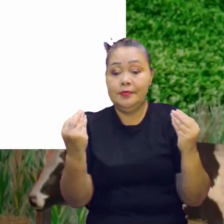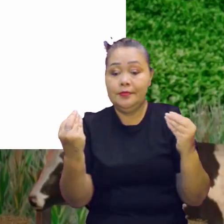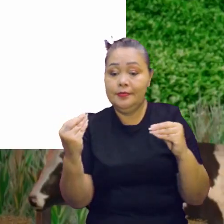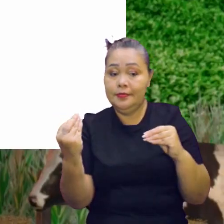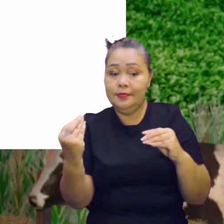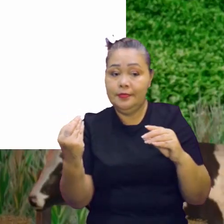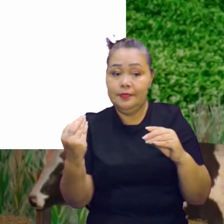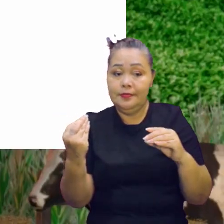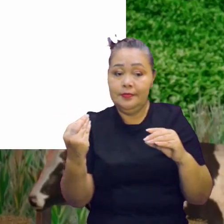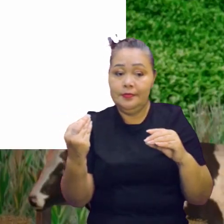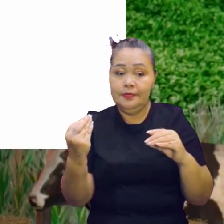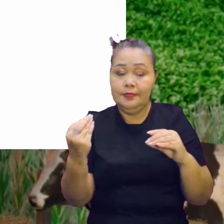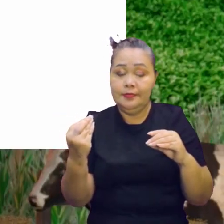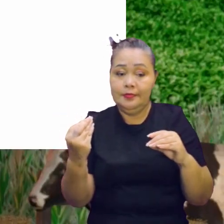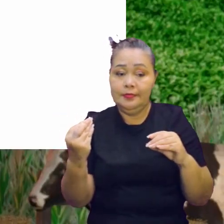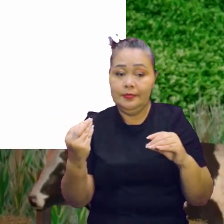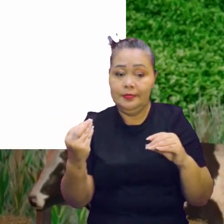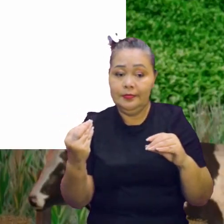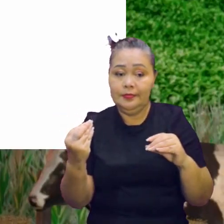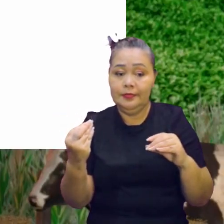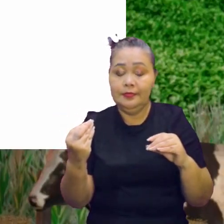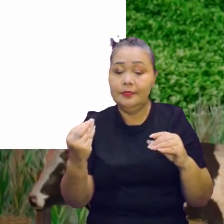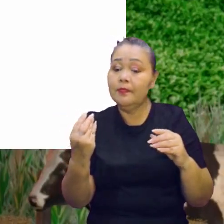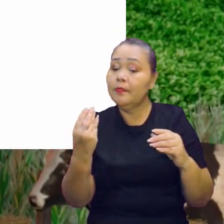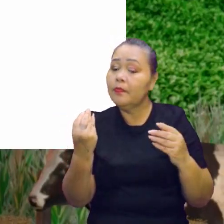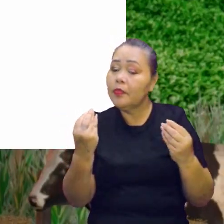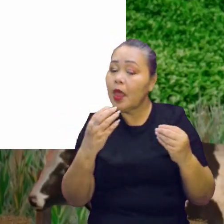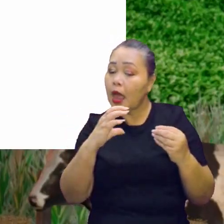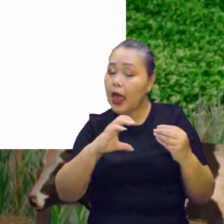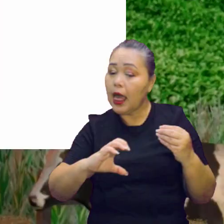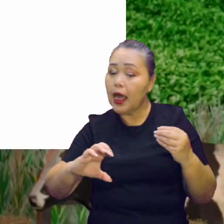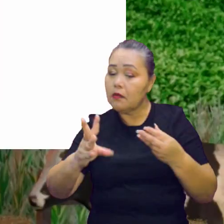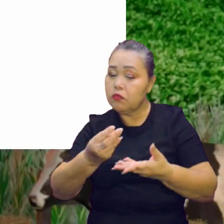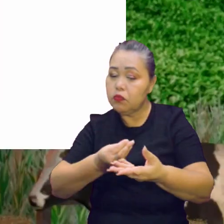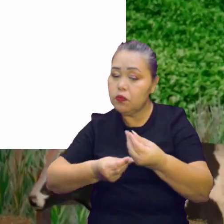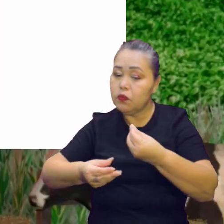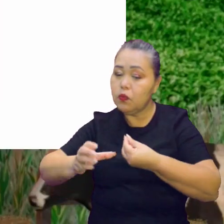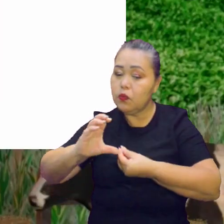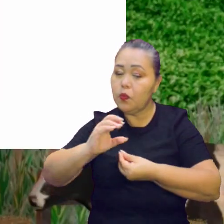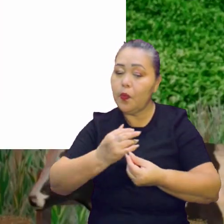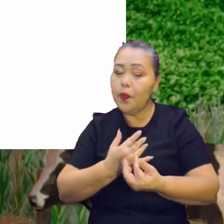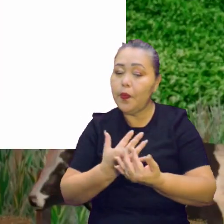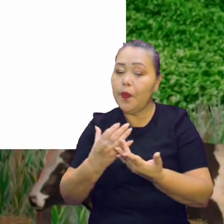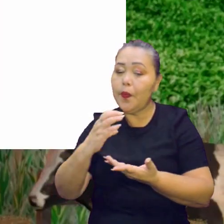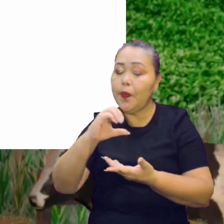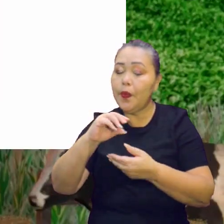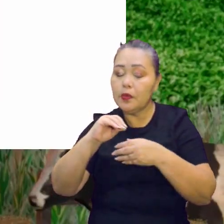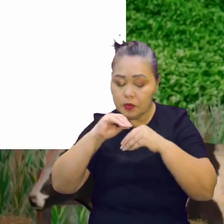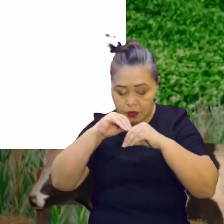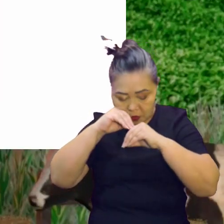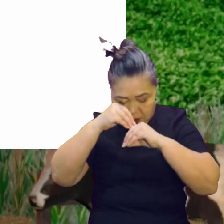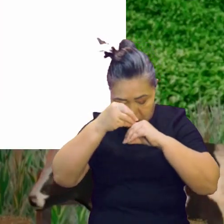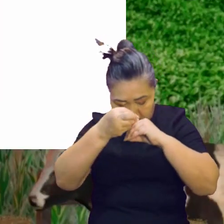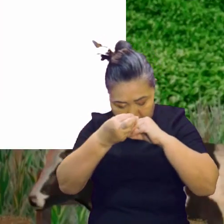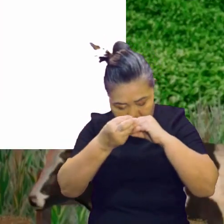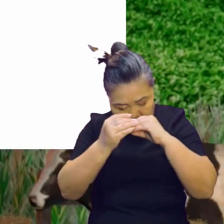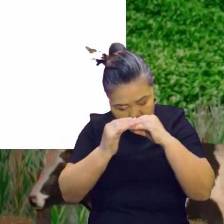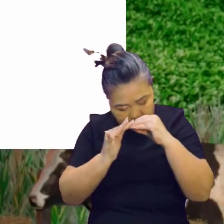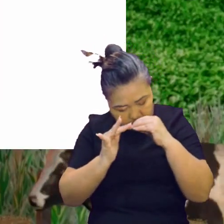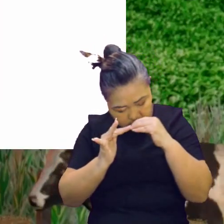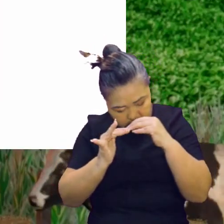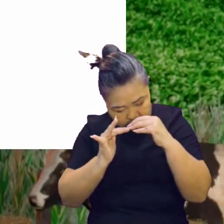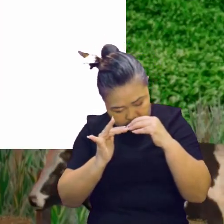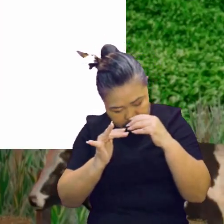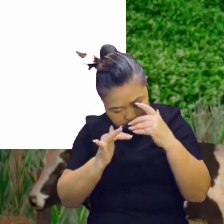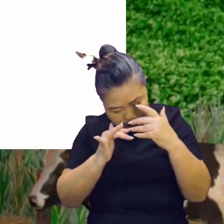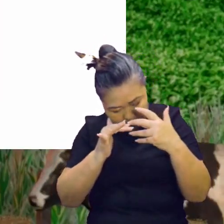de consumo de carbono, troca de carbono, que os micro-organismos aqui façam o seu processo